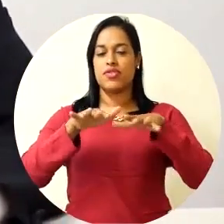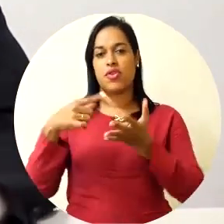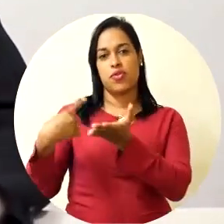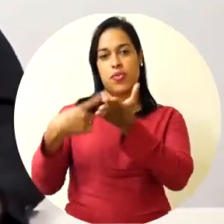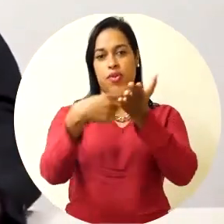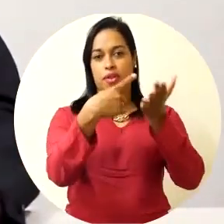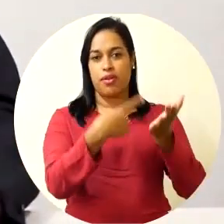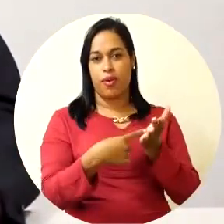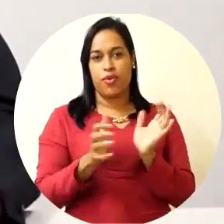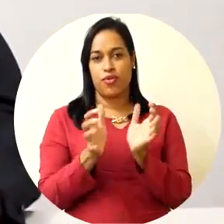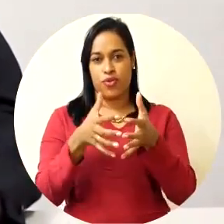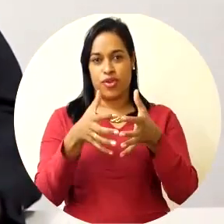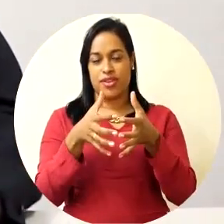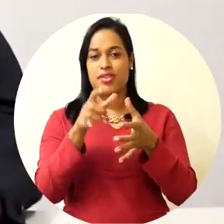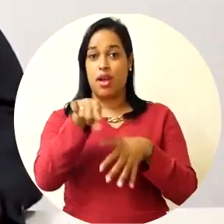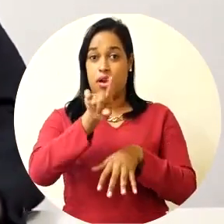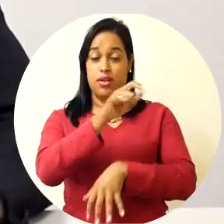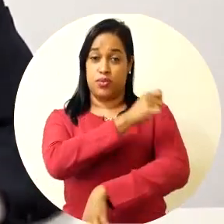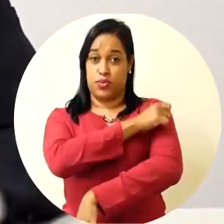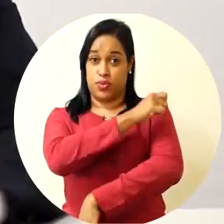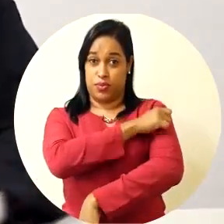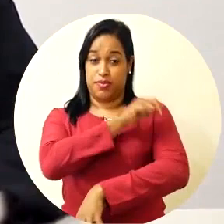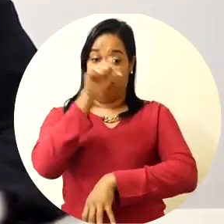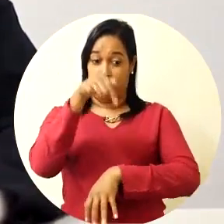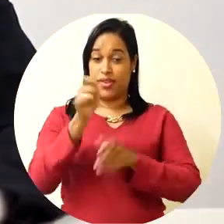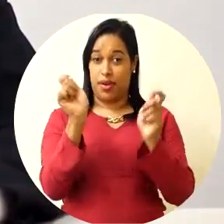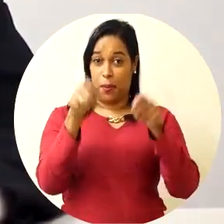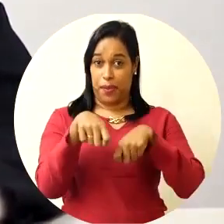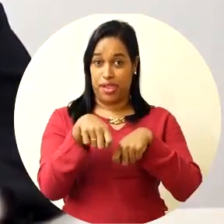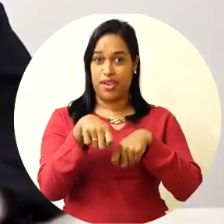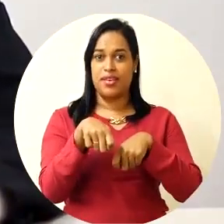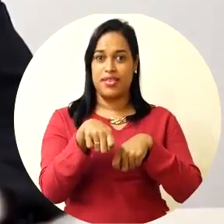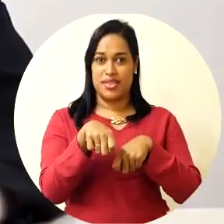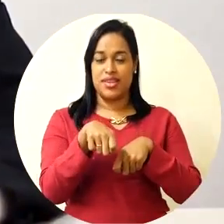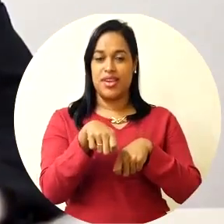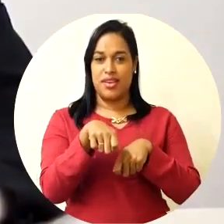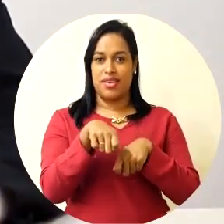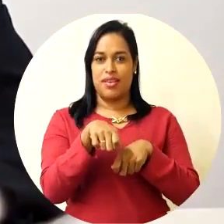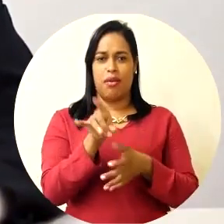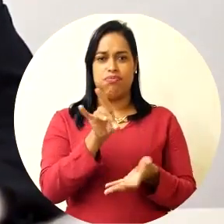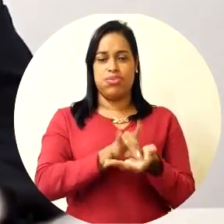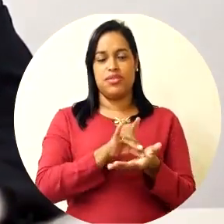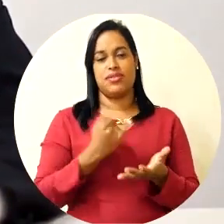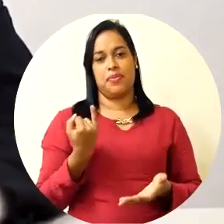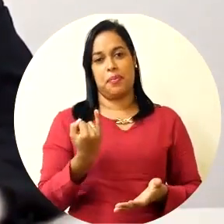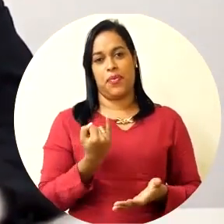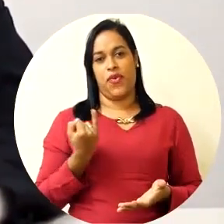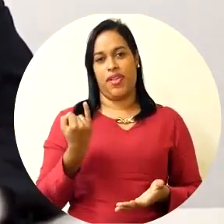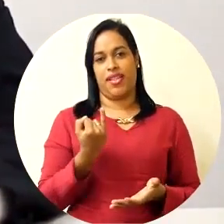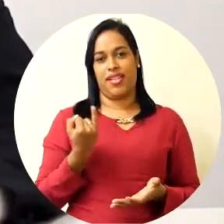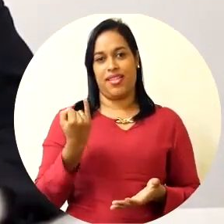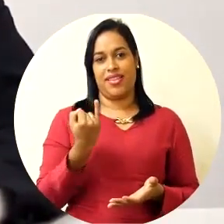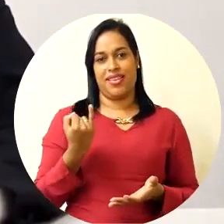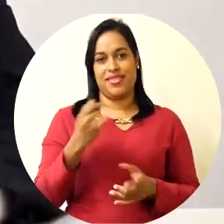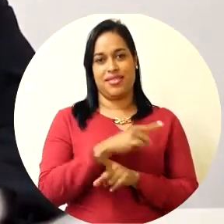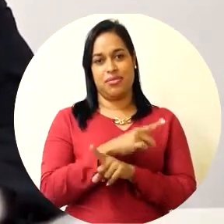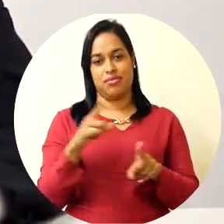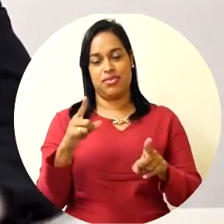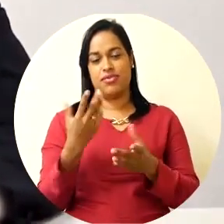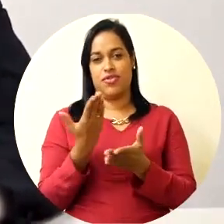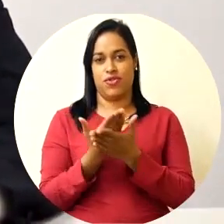convenções e os acordos coletivos. Amigo aluno, esta competência é de